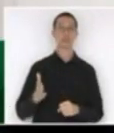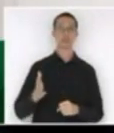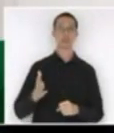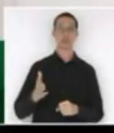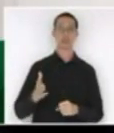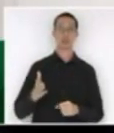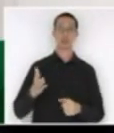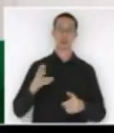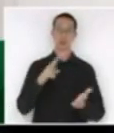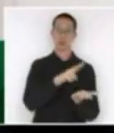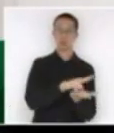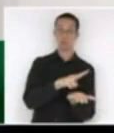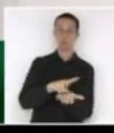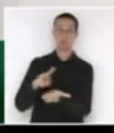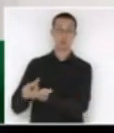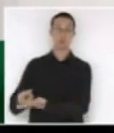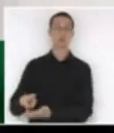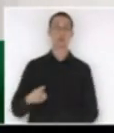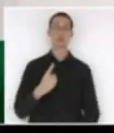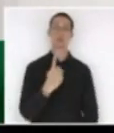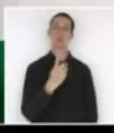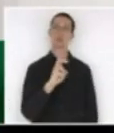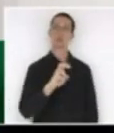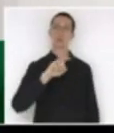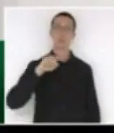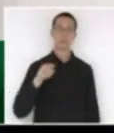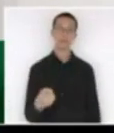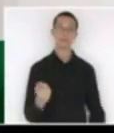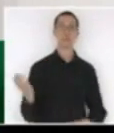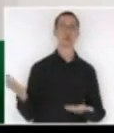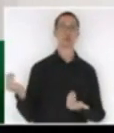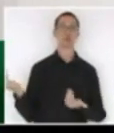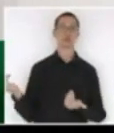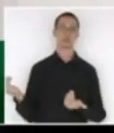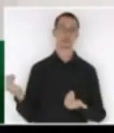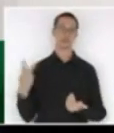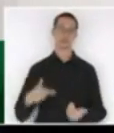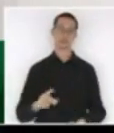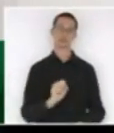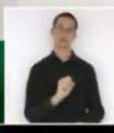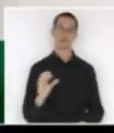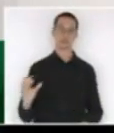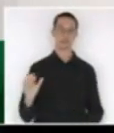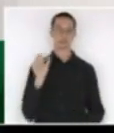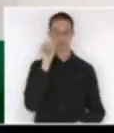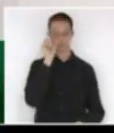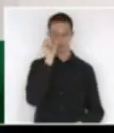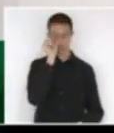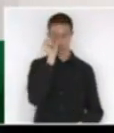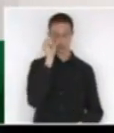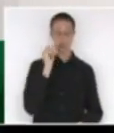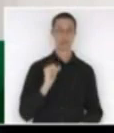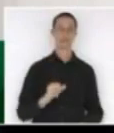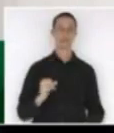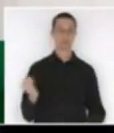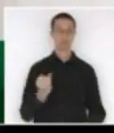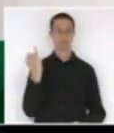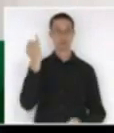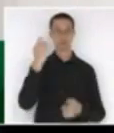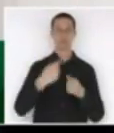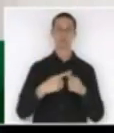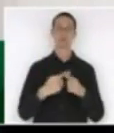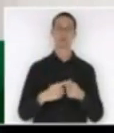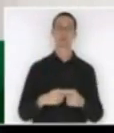número significativo, um número muito positivo, até porque de cada 10 crimes cometidos em Santa Catarina, 7